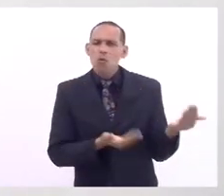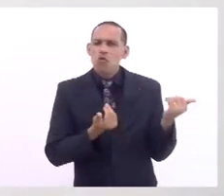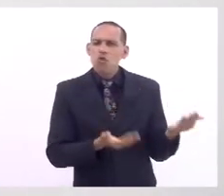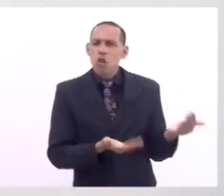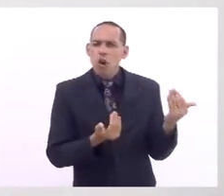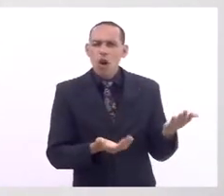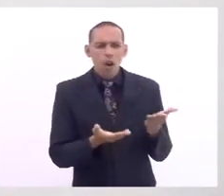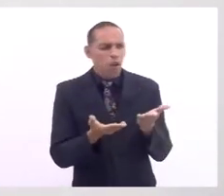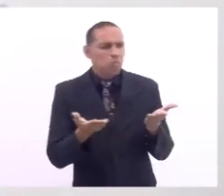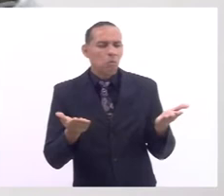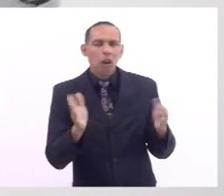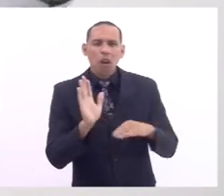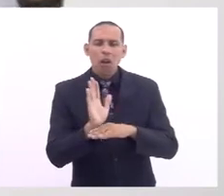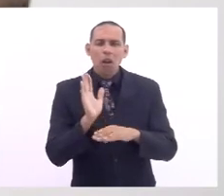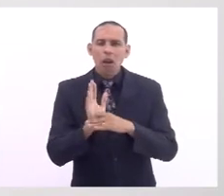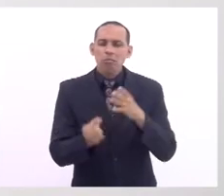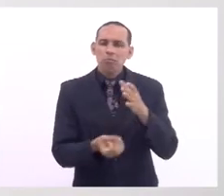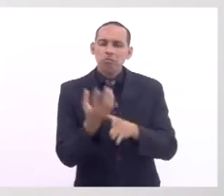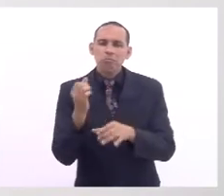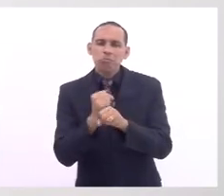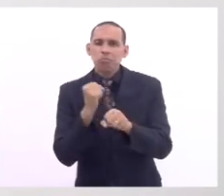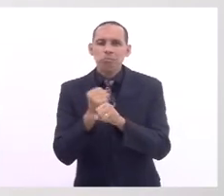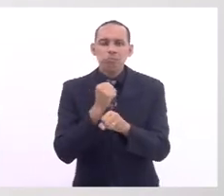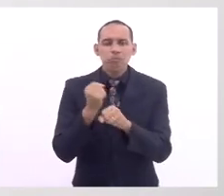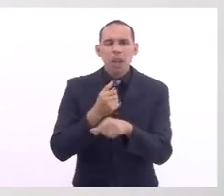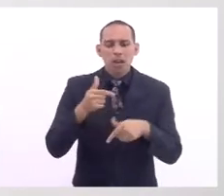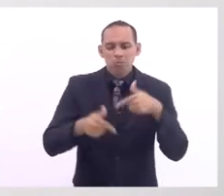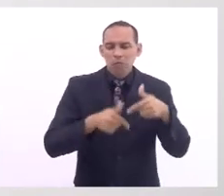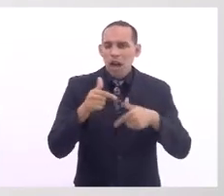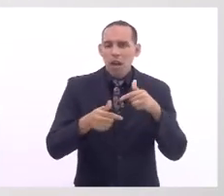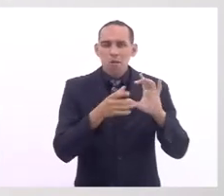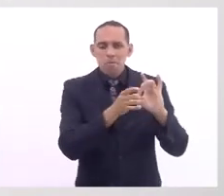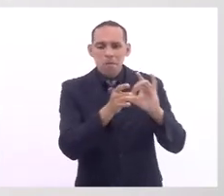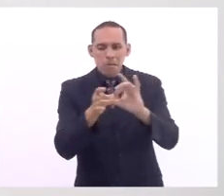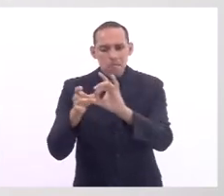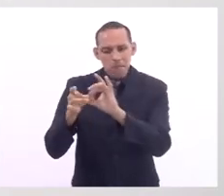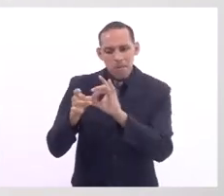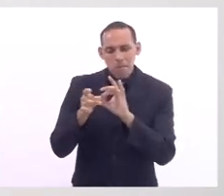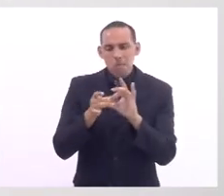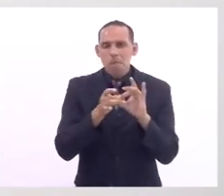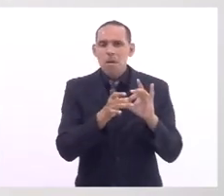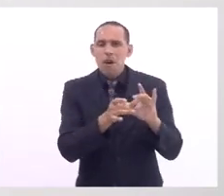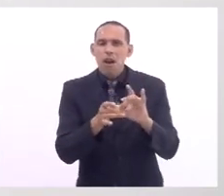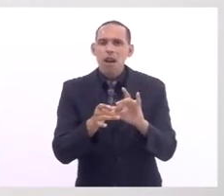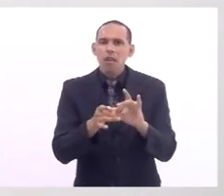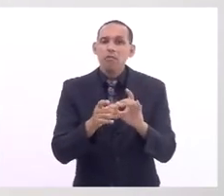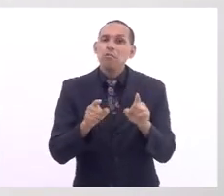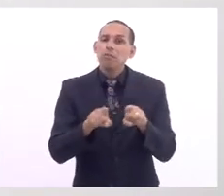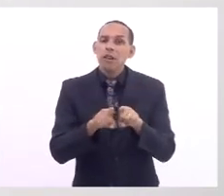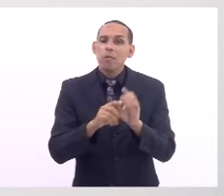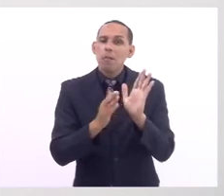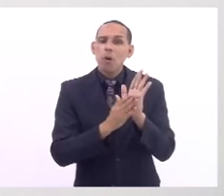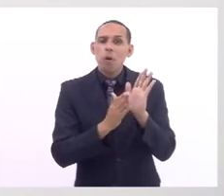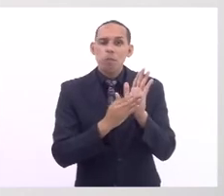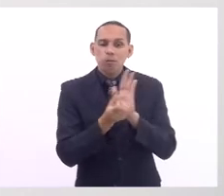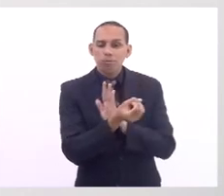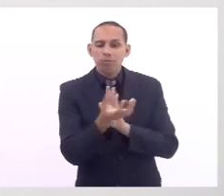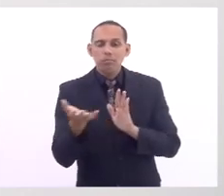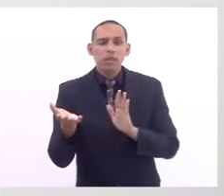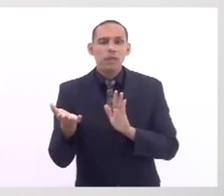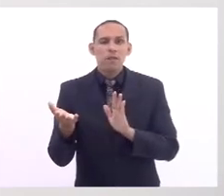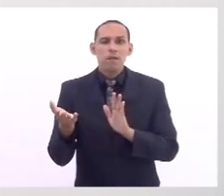com jovens um trabalho de articulação e de proposição de